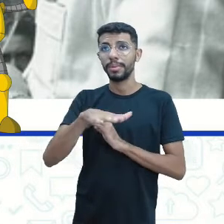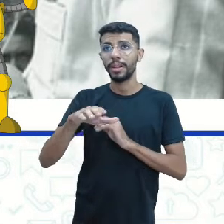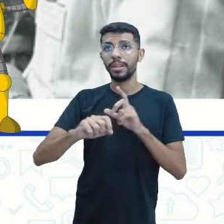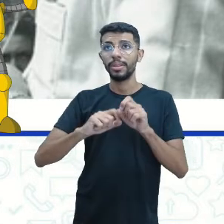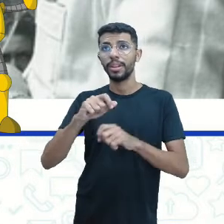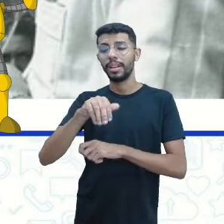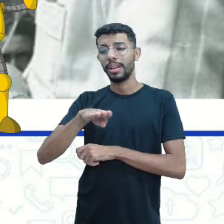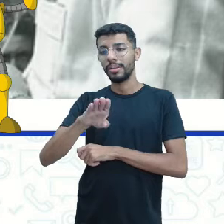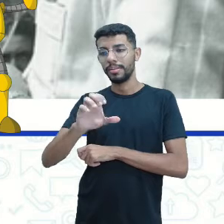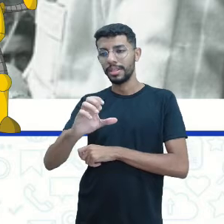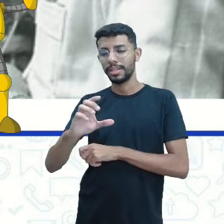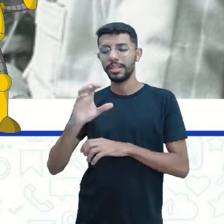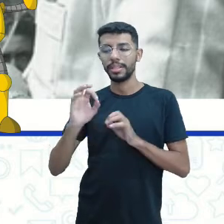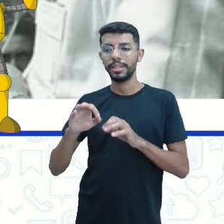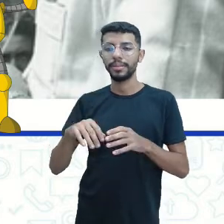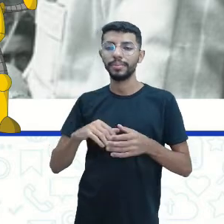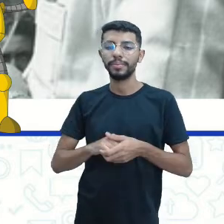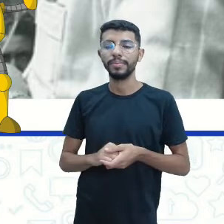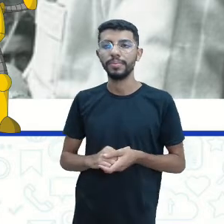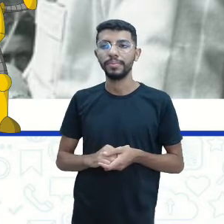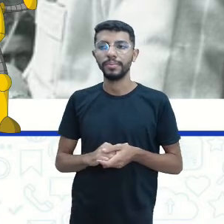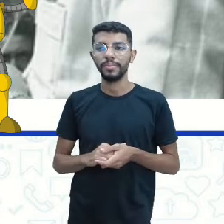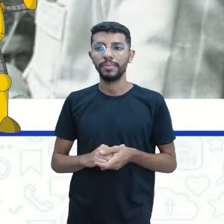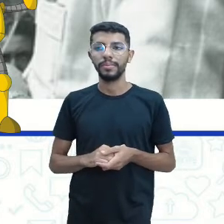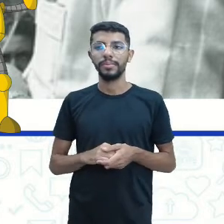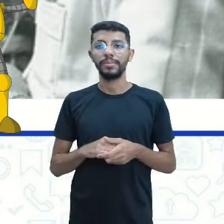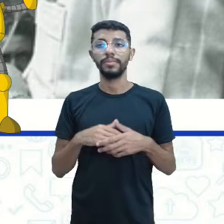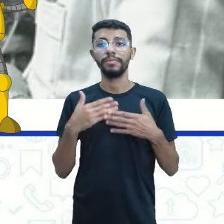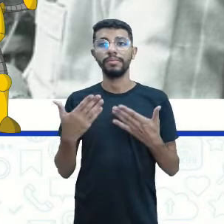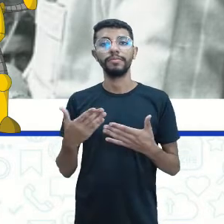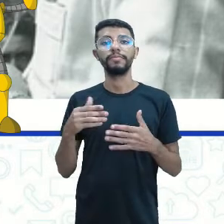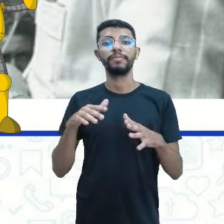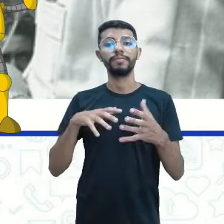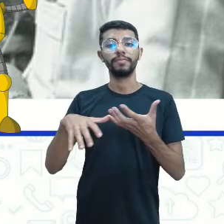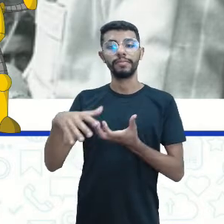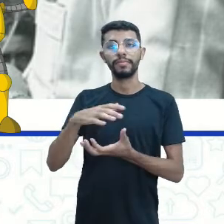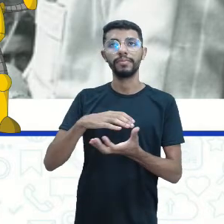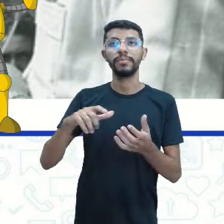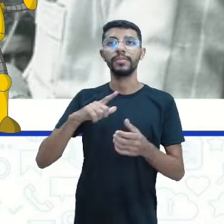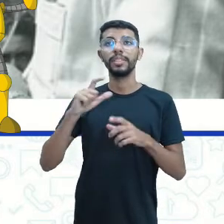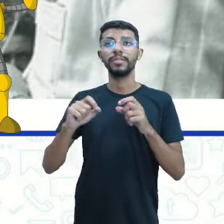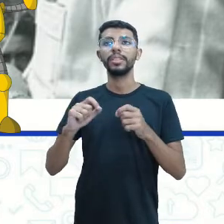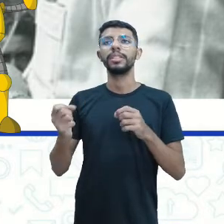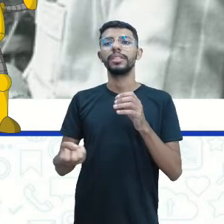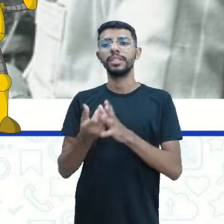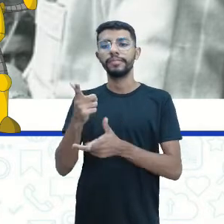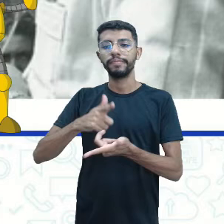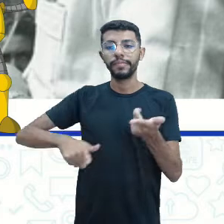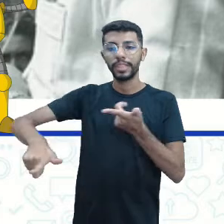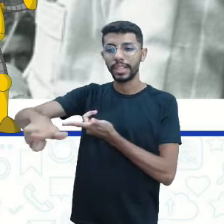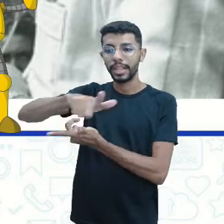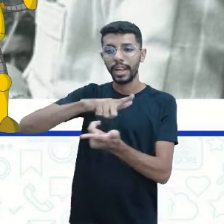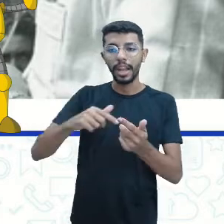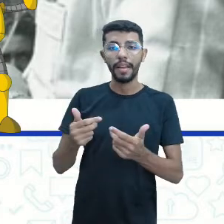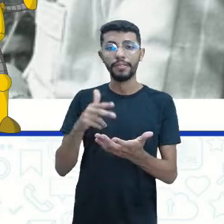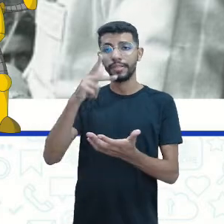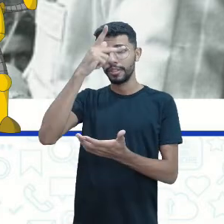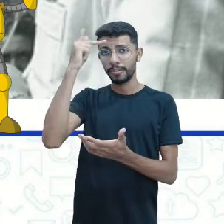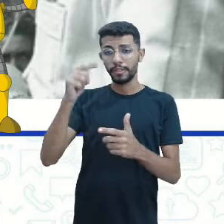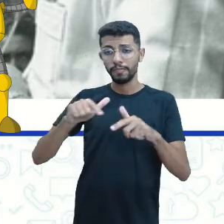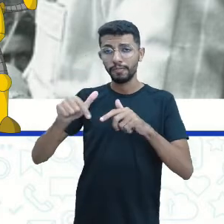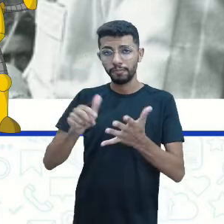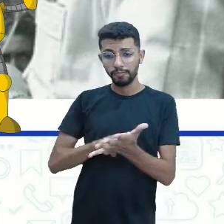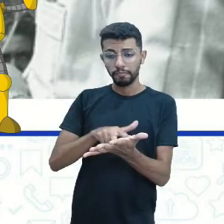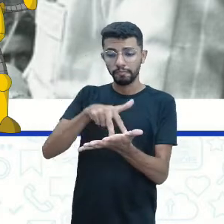a região metropolitana de São Paulo. Então, esse movimento sindical passou a realizar greves, os trabalhadores se levantam, e